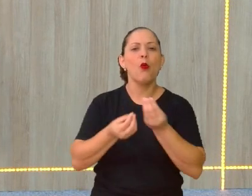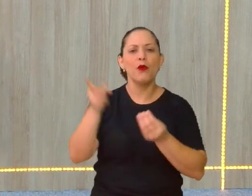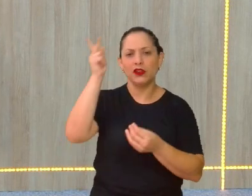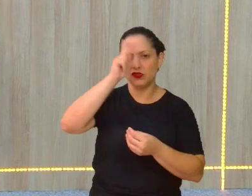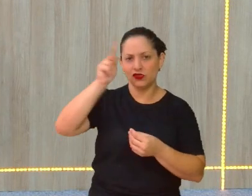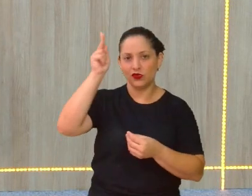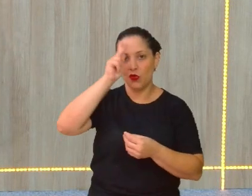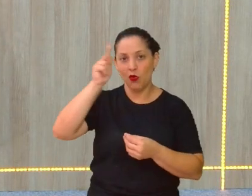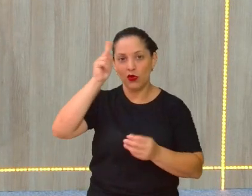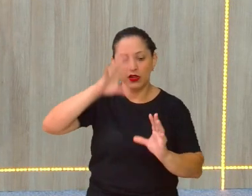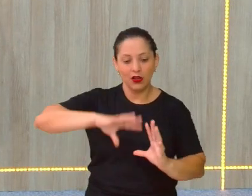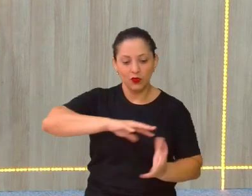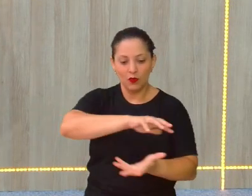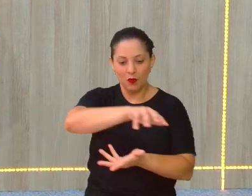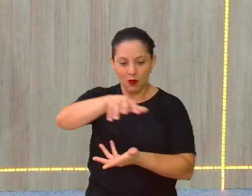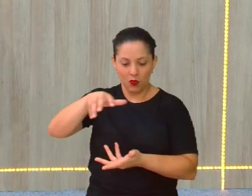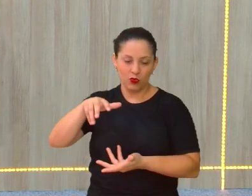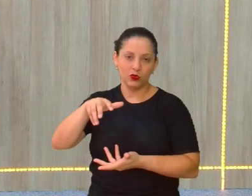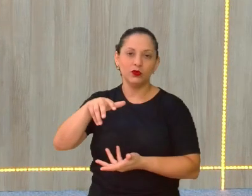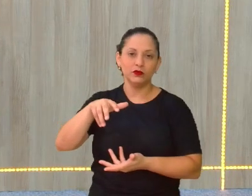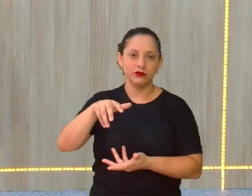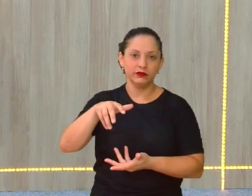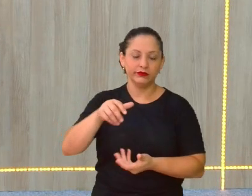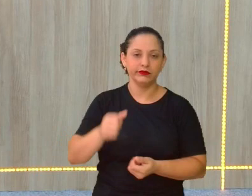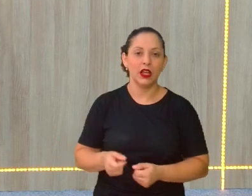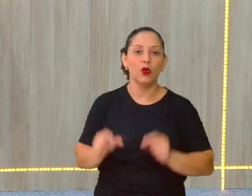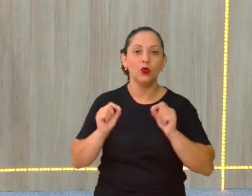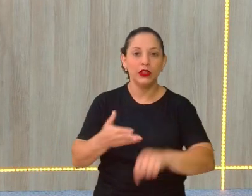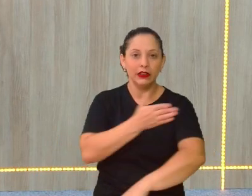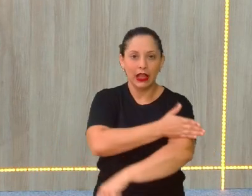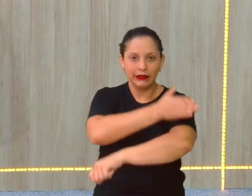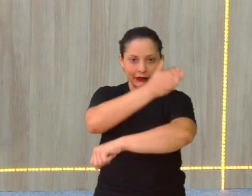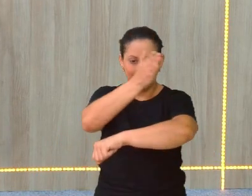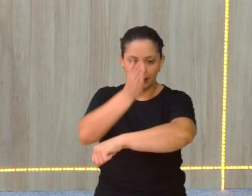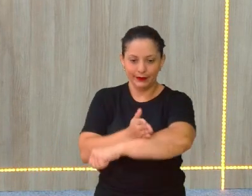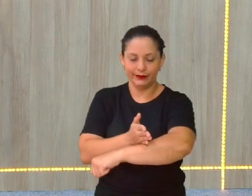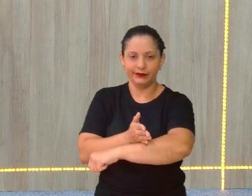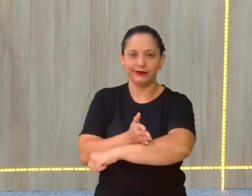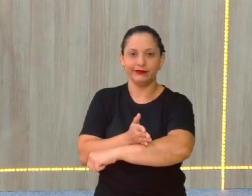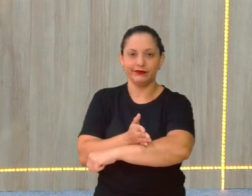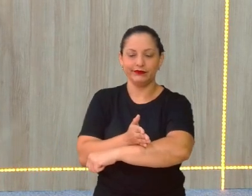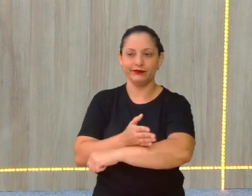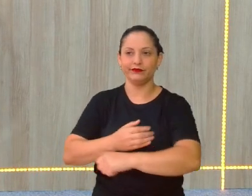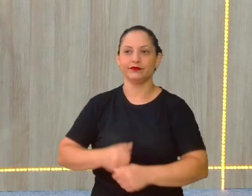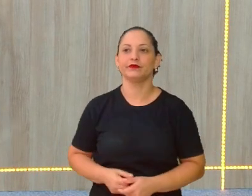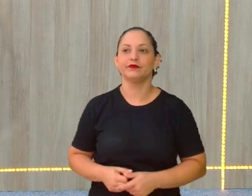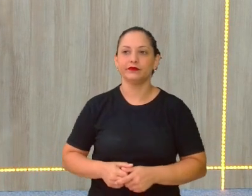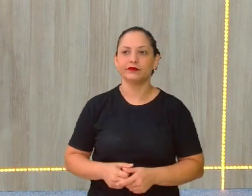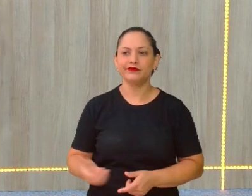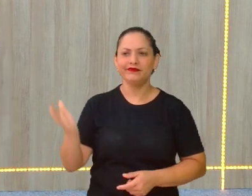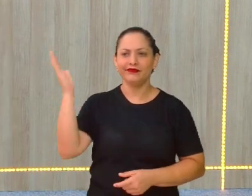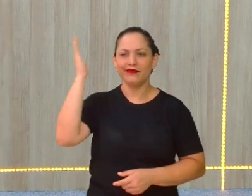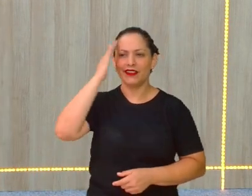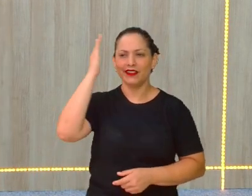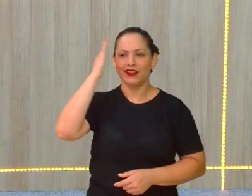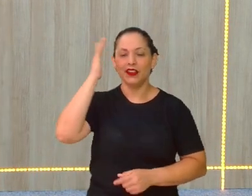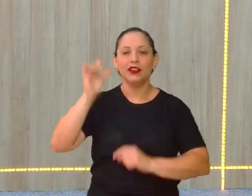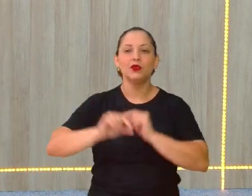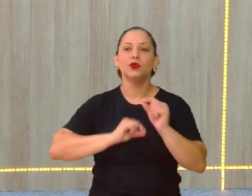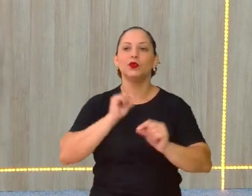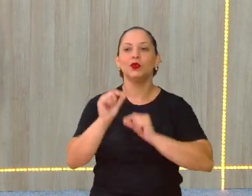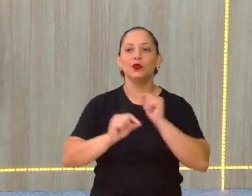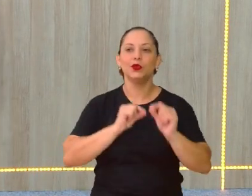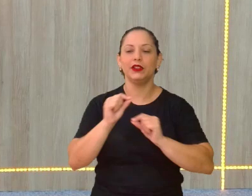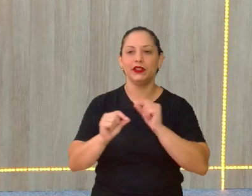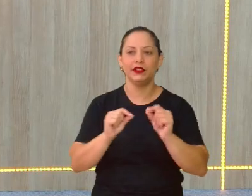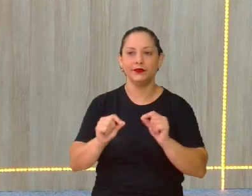para entrar no período da Idade Média. Então vejam só, a gente vai tentar entender aqui, e para a gente